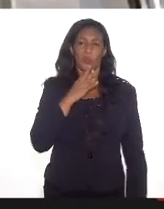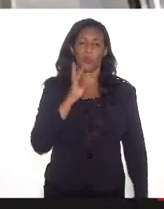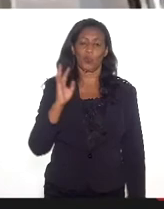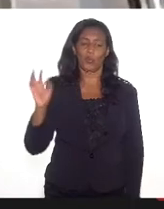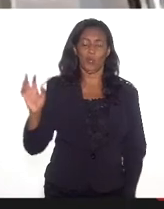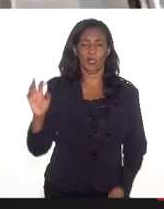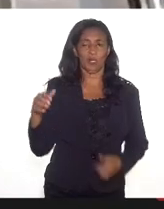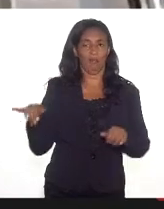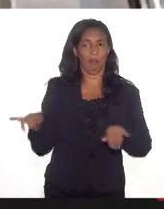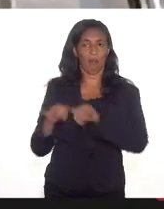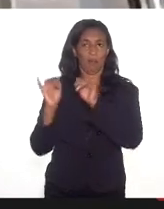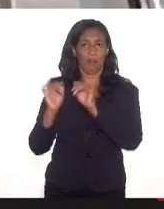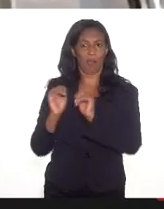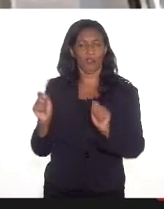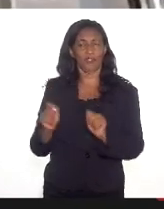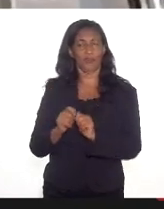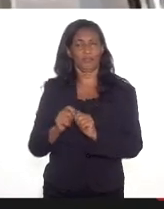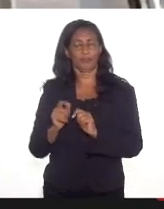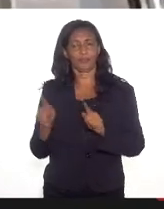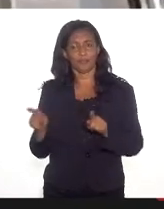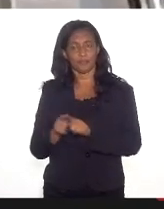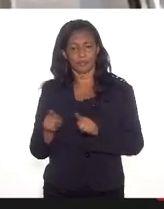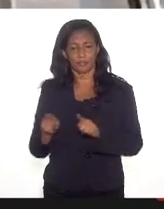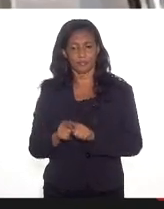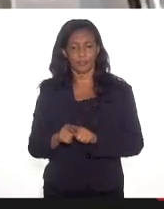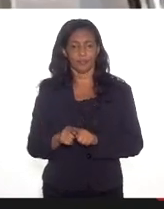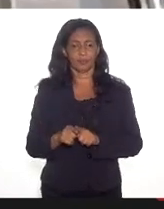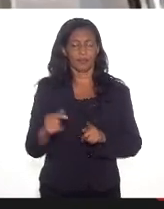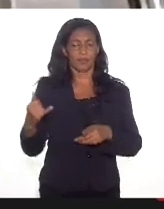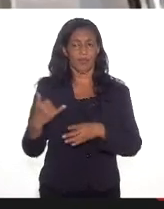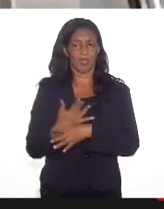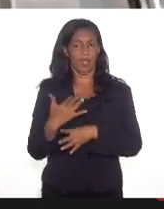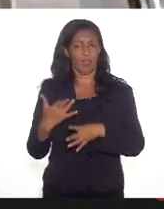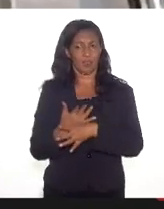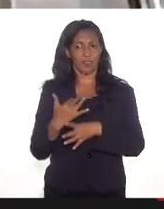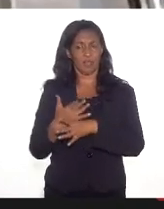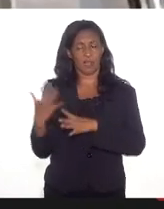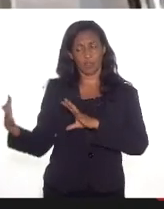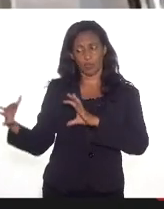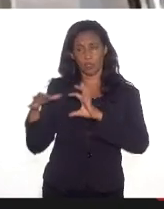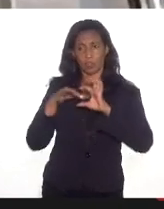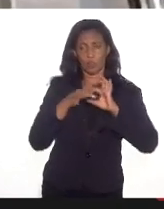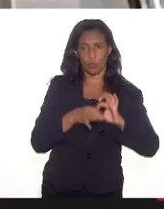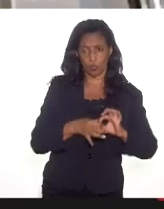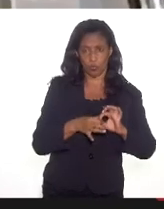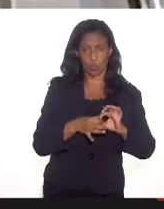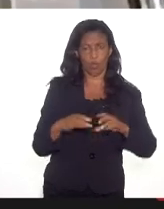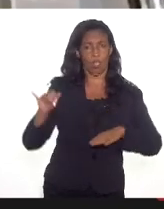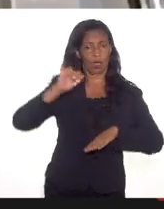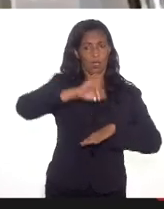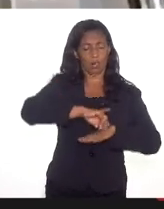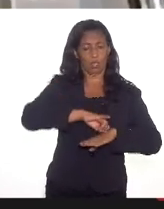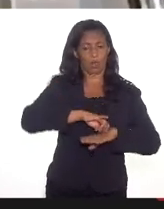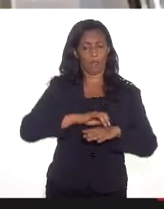as besteiras que andam fazendo em relação são as cidades que se ligam a capital